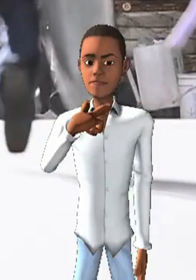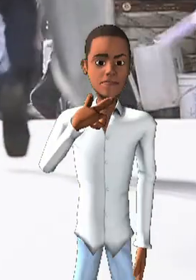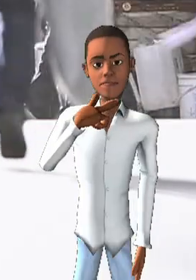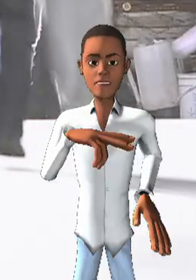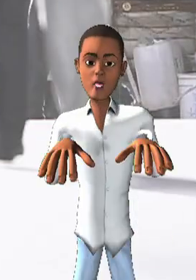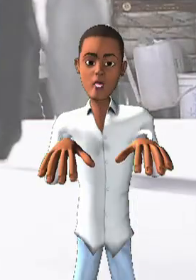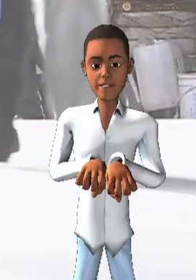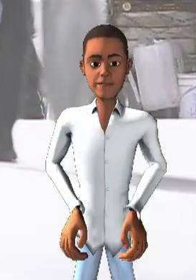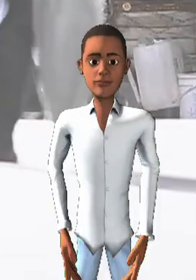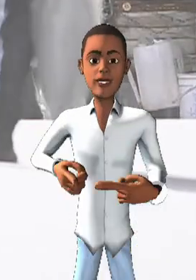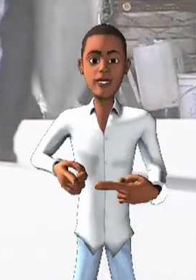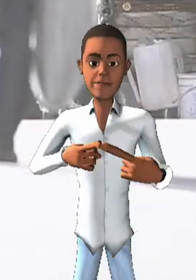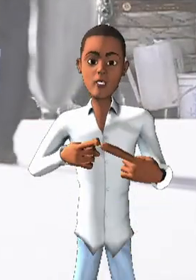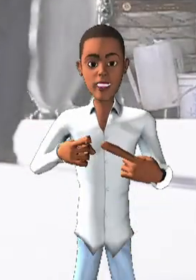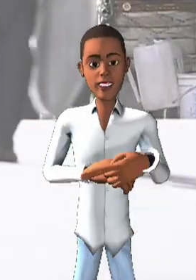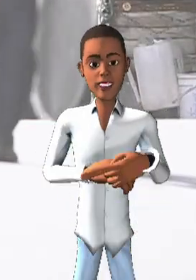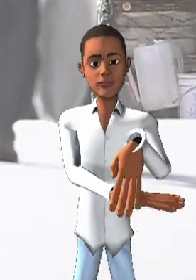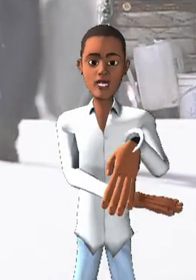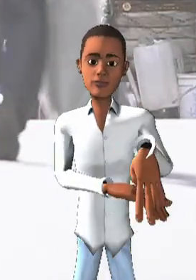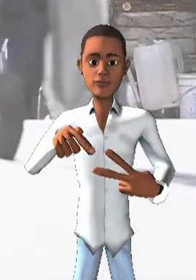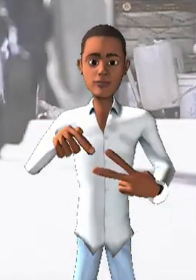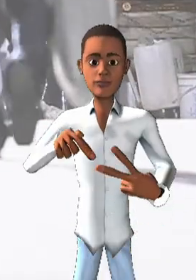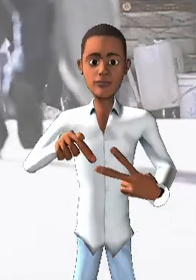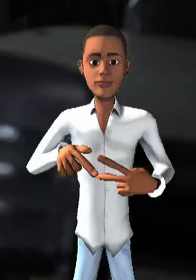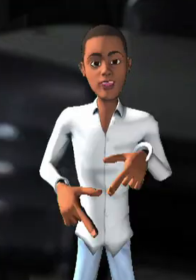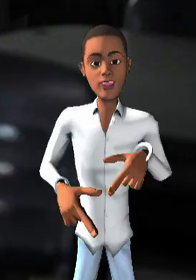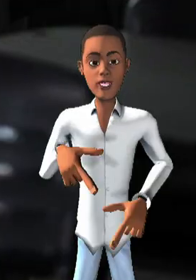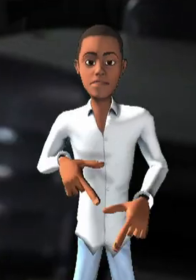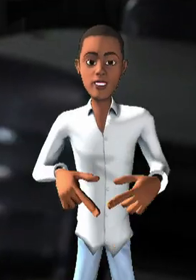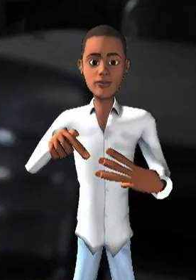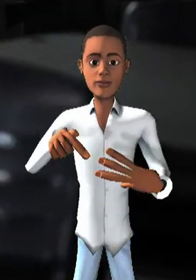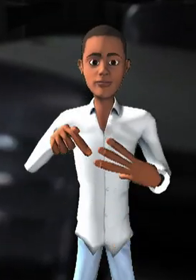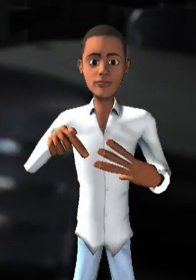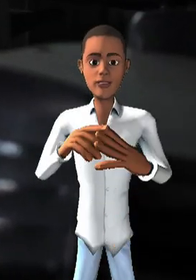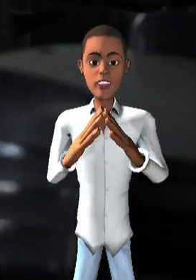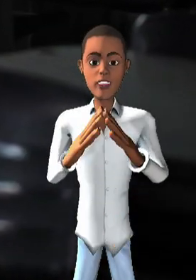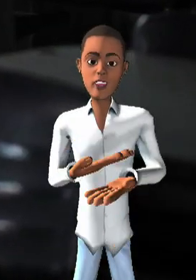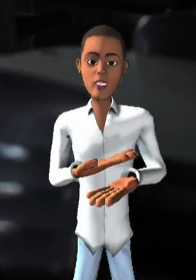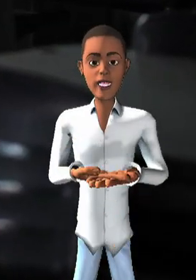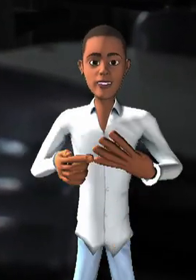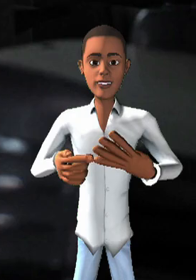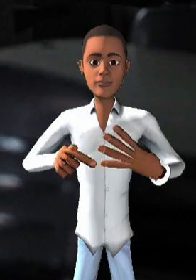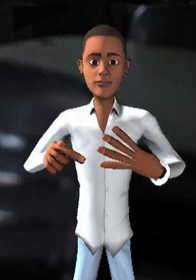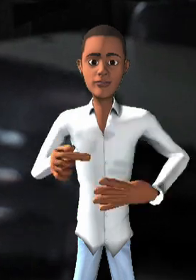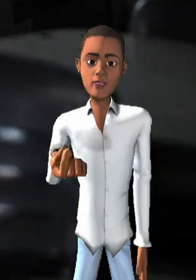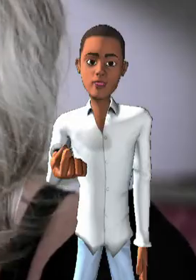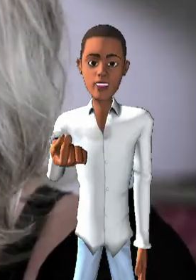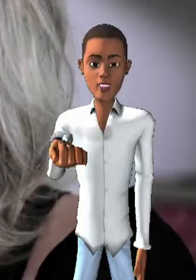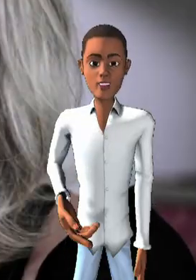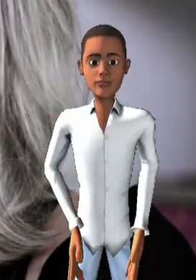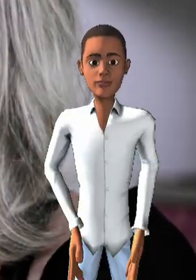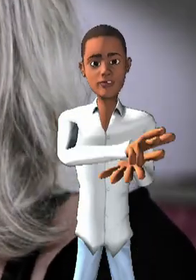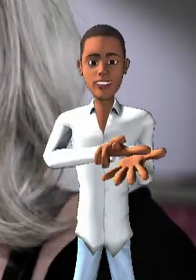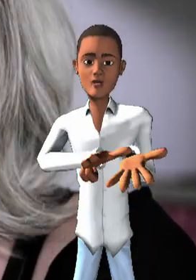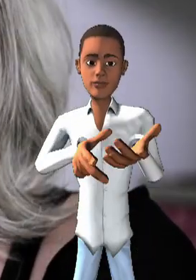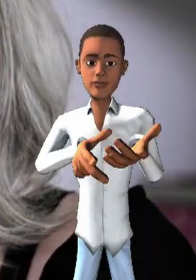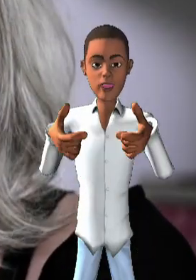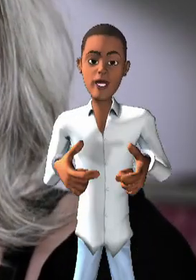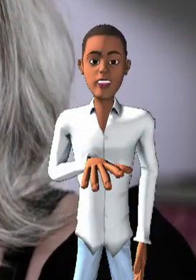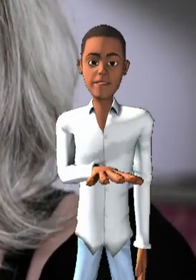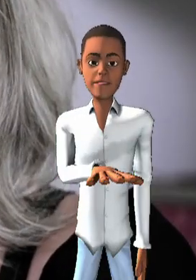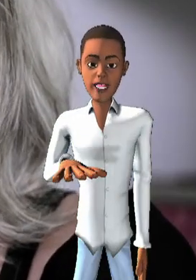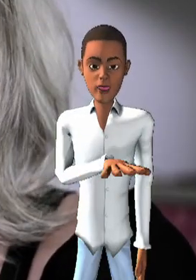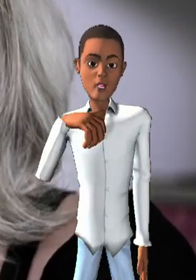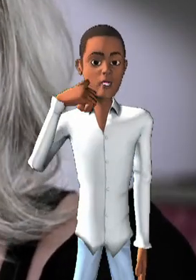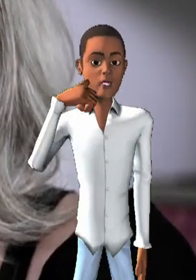outros espaços. Então, a rua, o trabalho, a escola, o dinheiro, a